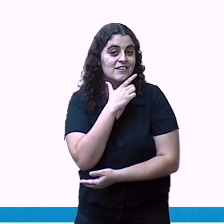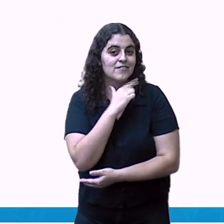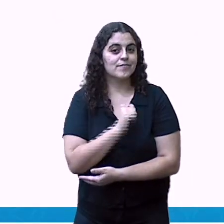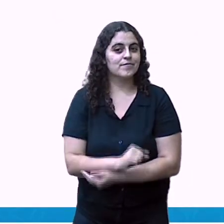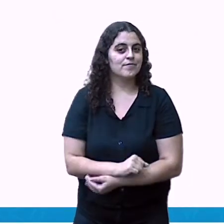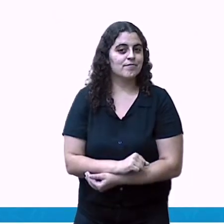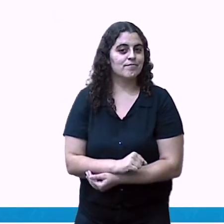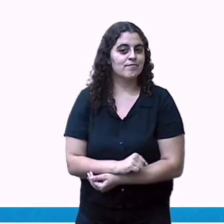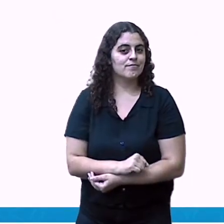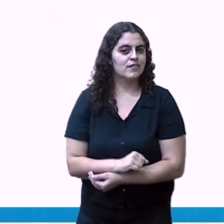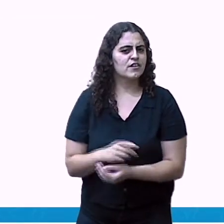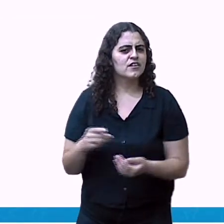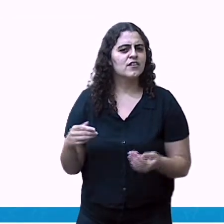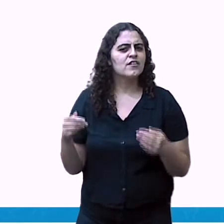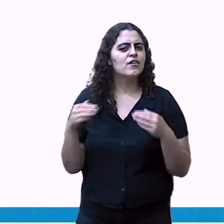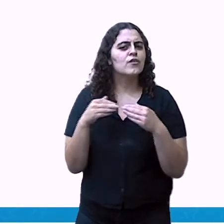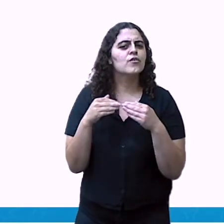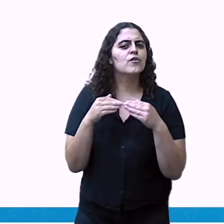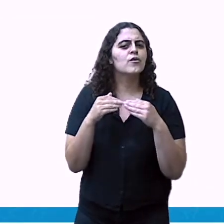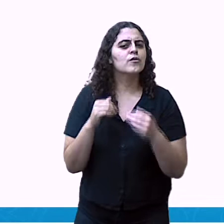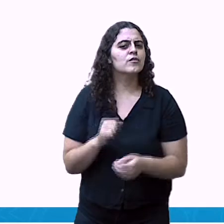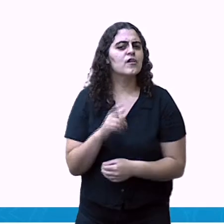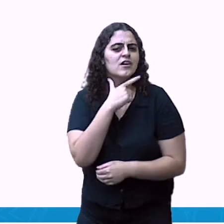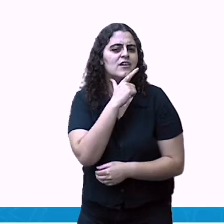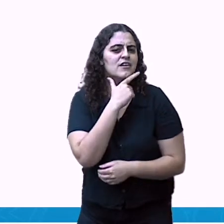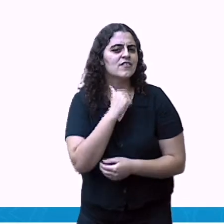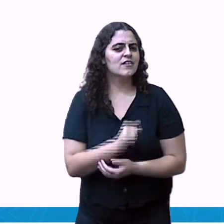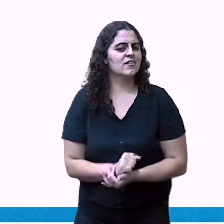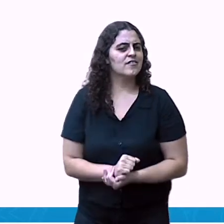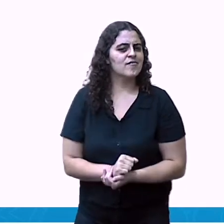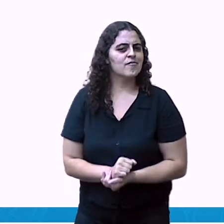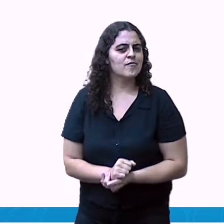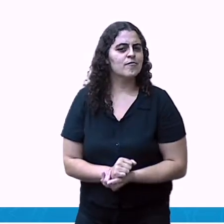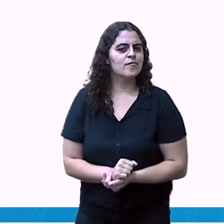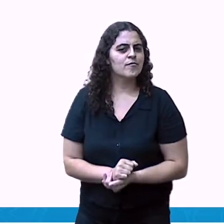Vocês concordam que este emoji é de felicidade?